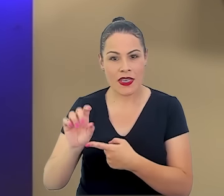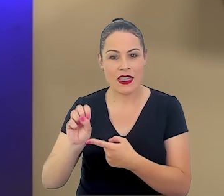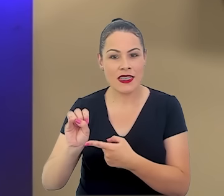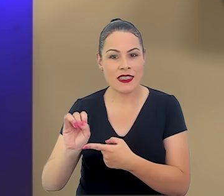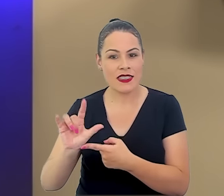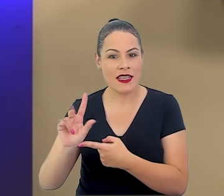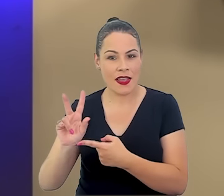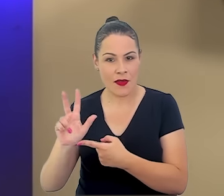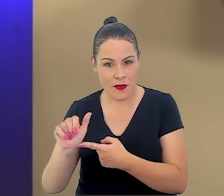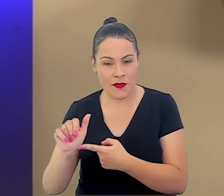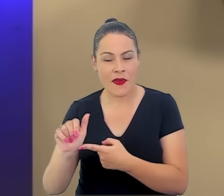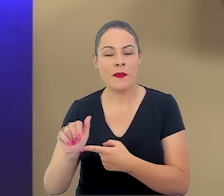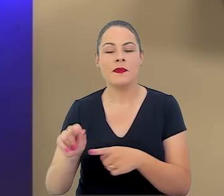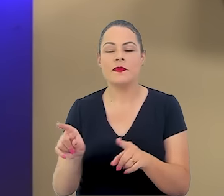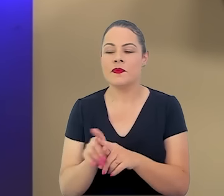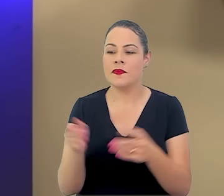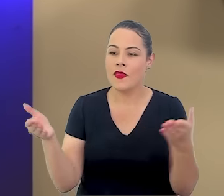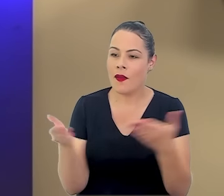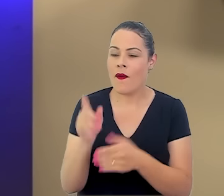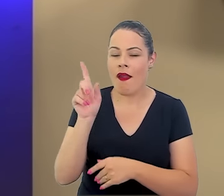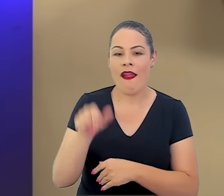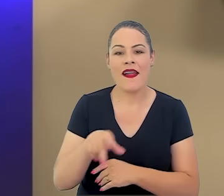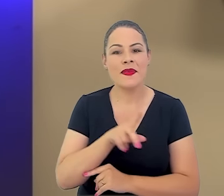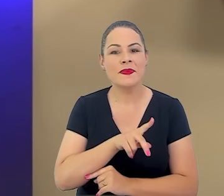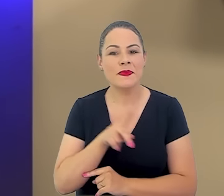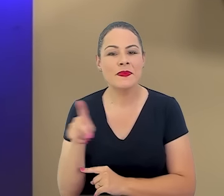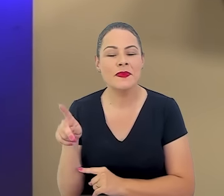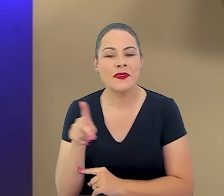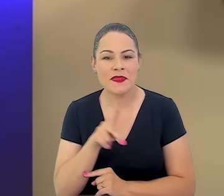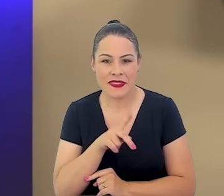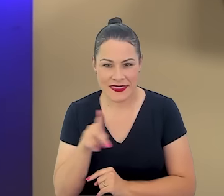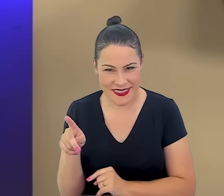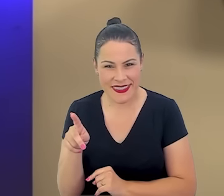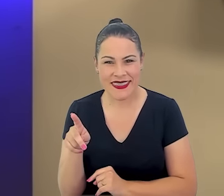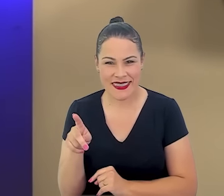da Silva, que hoje é professor